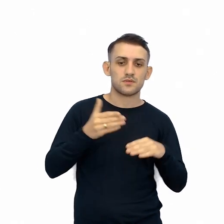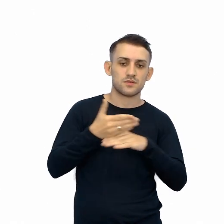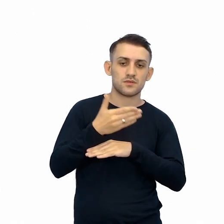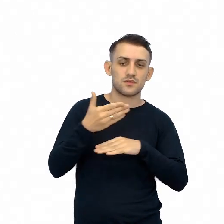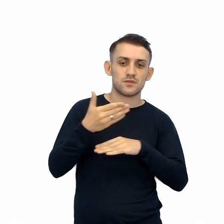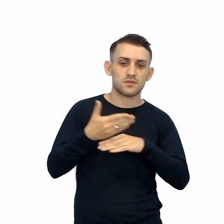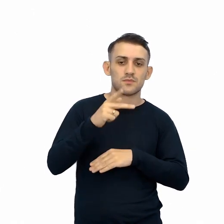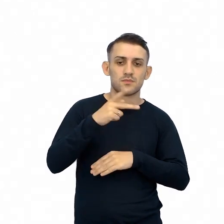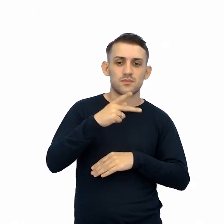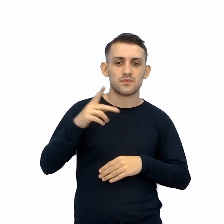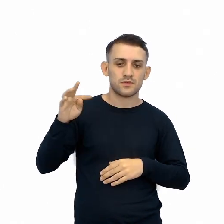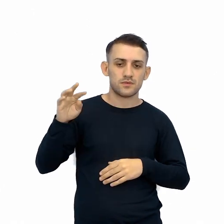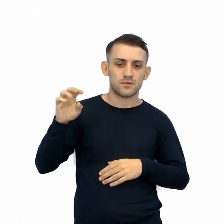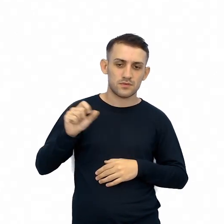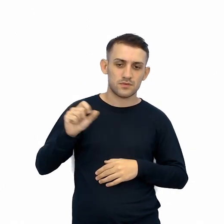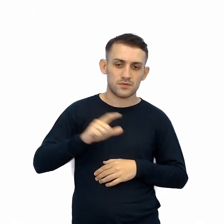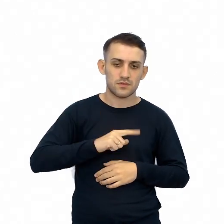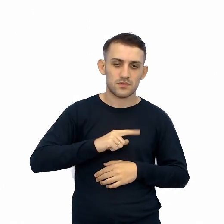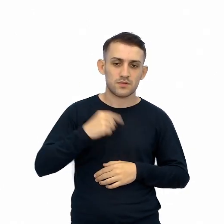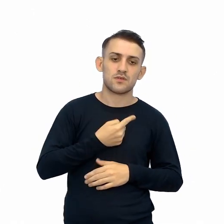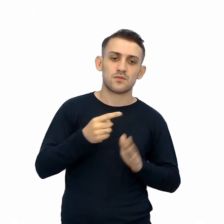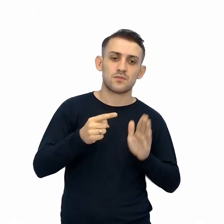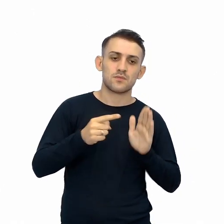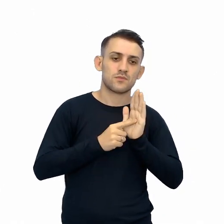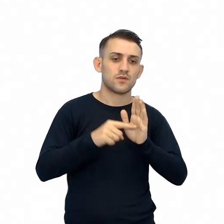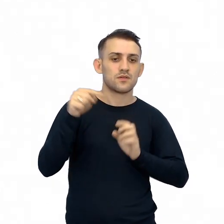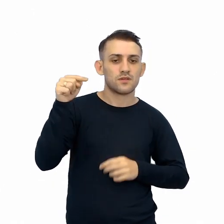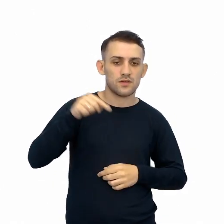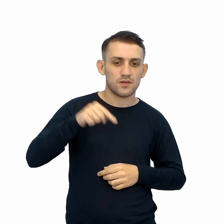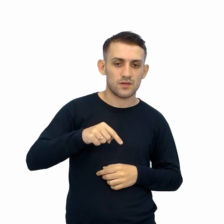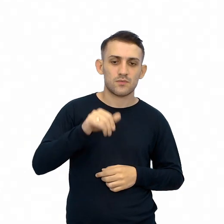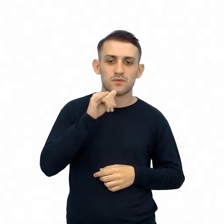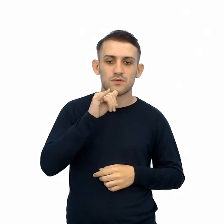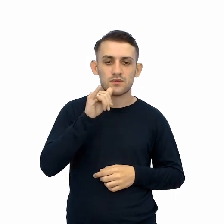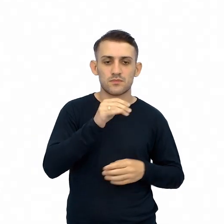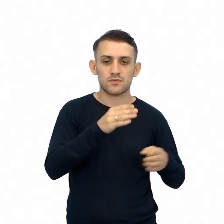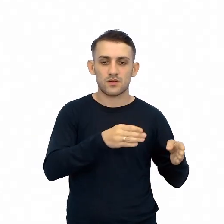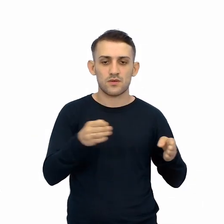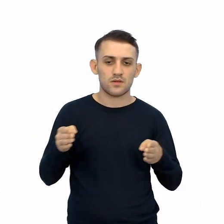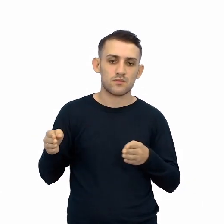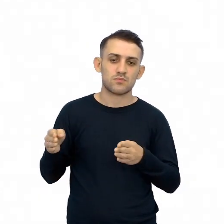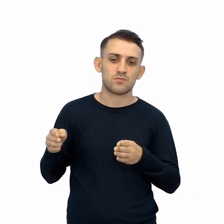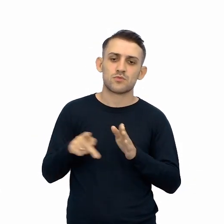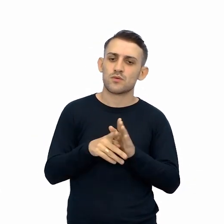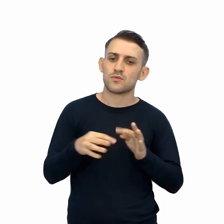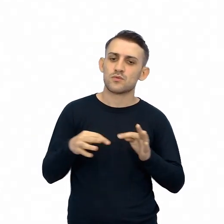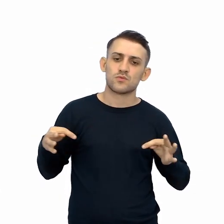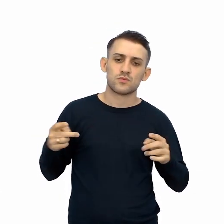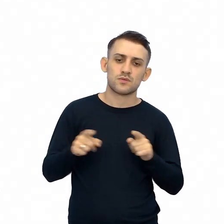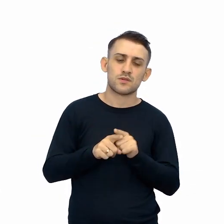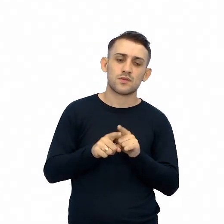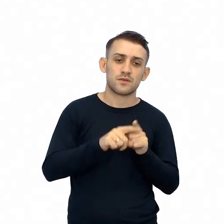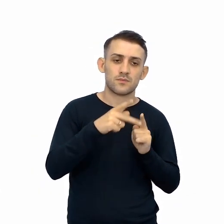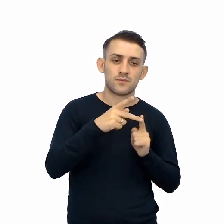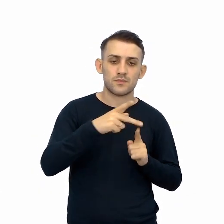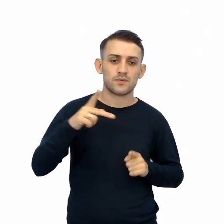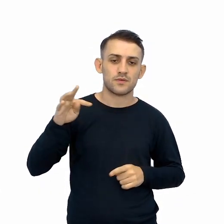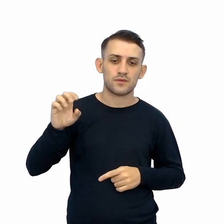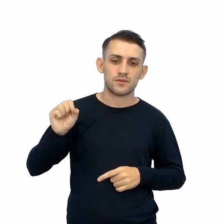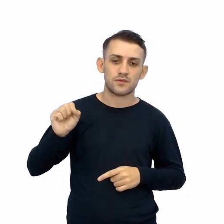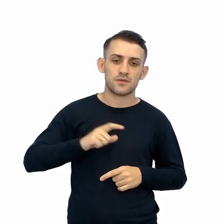aos PPTs que a gente exibe aqui, tanto na etapa quanto na pílula. E nos PPTs